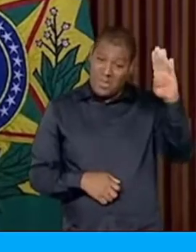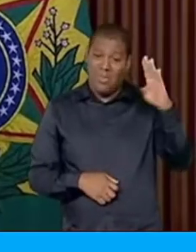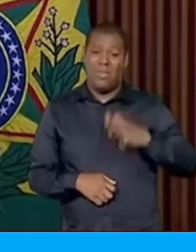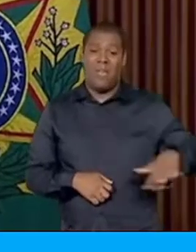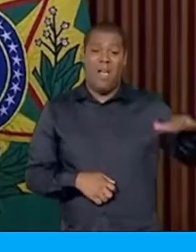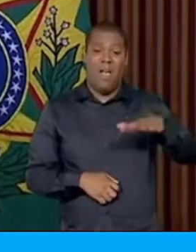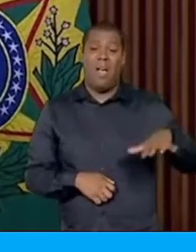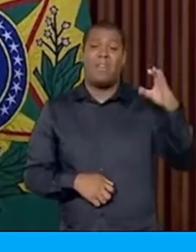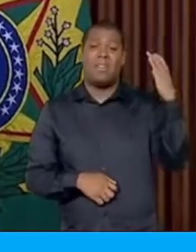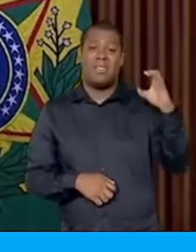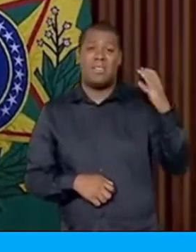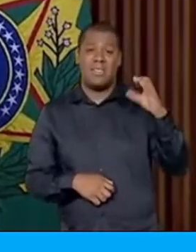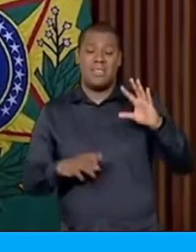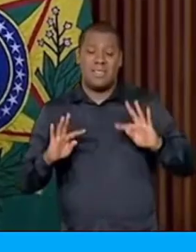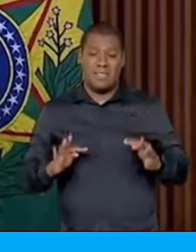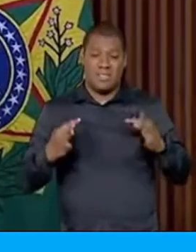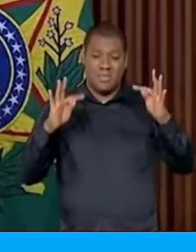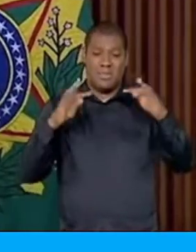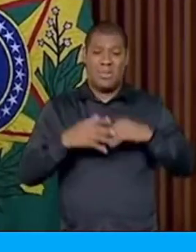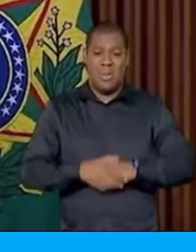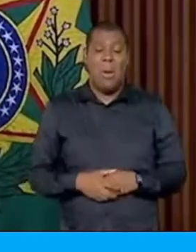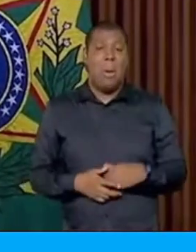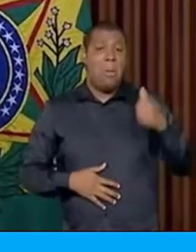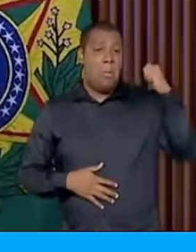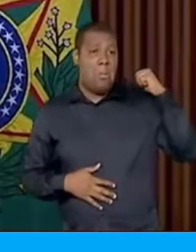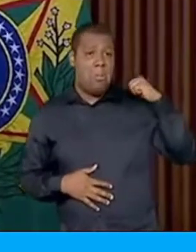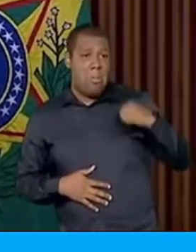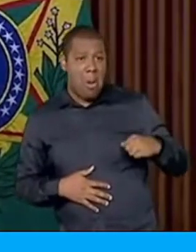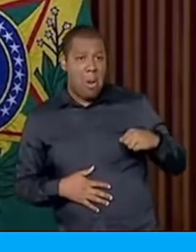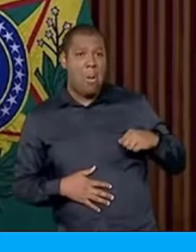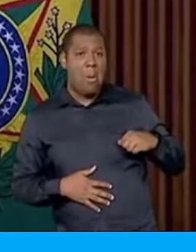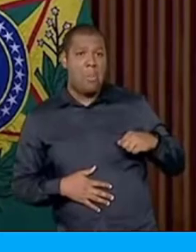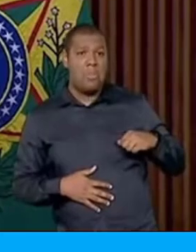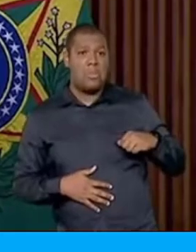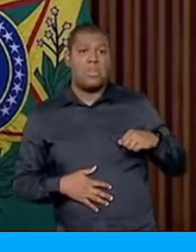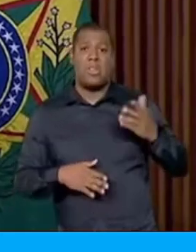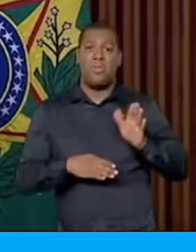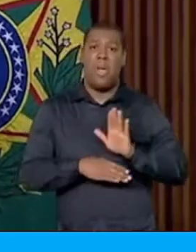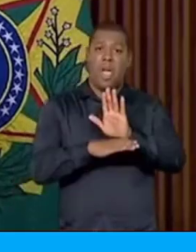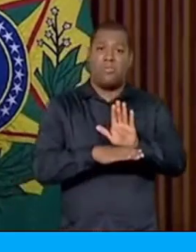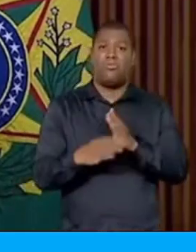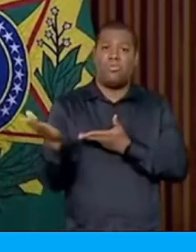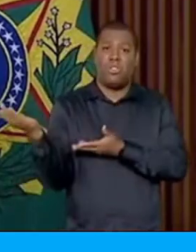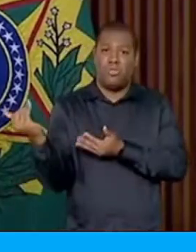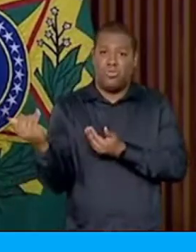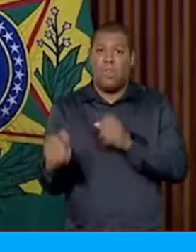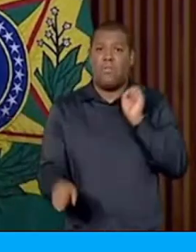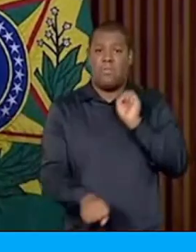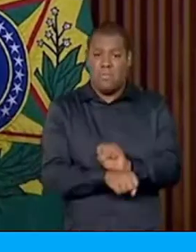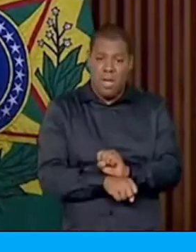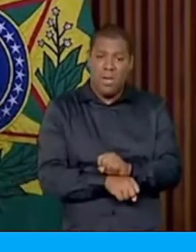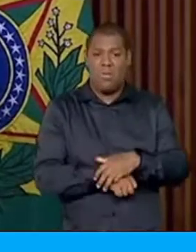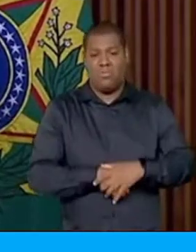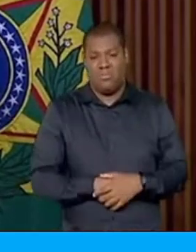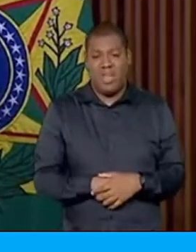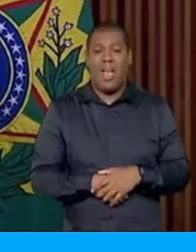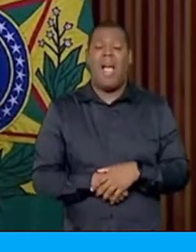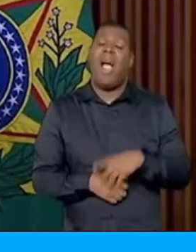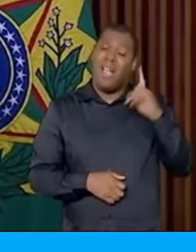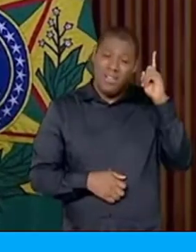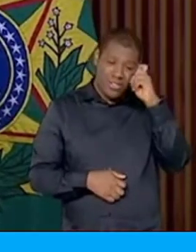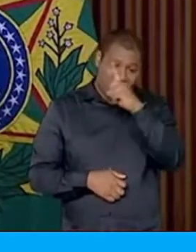Todo mundo sabe os salários, as bolsas atrasadas. E vocês sabem que foi um trabalho hércules para que a gente recuperasse tudo